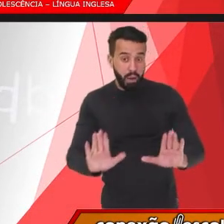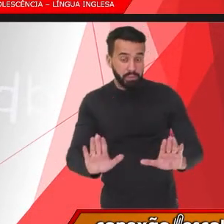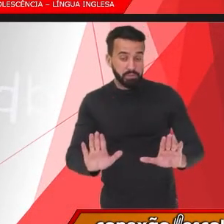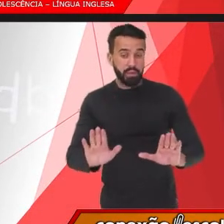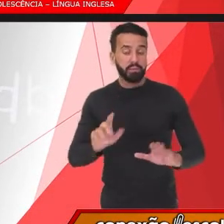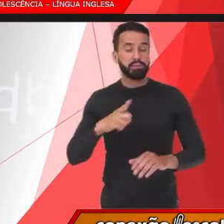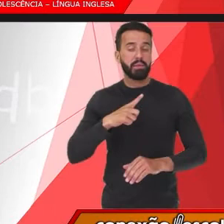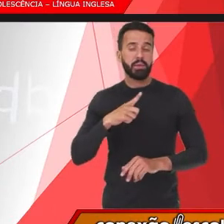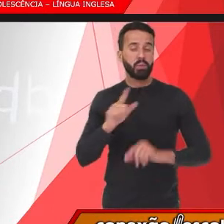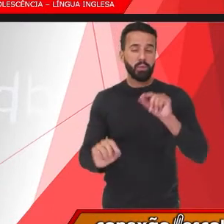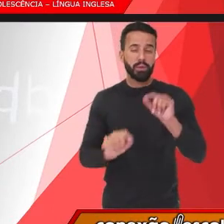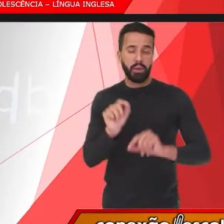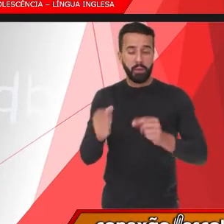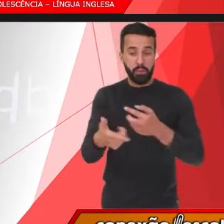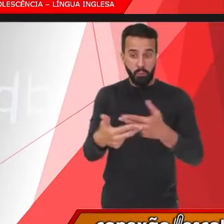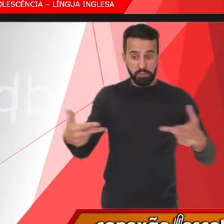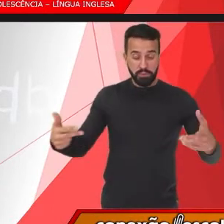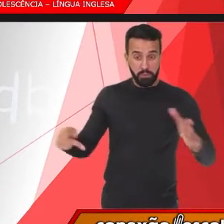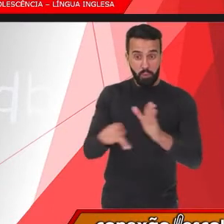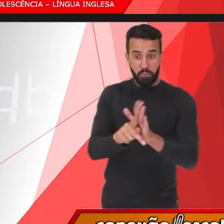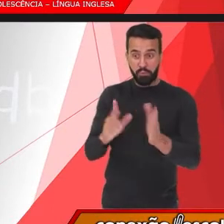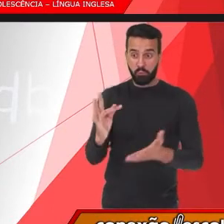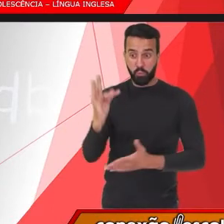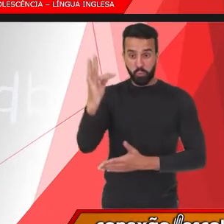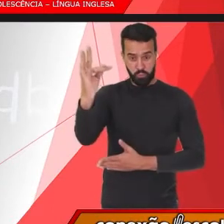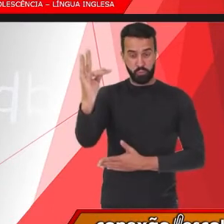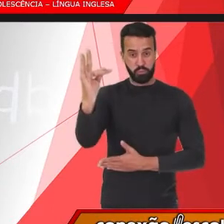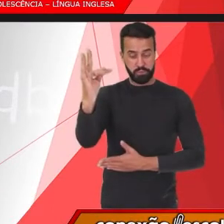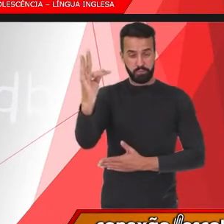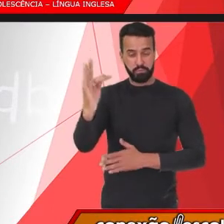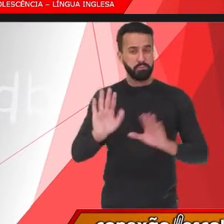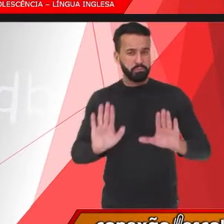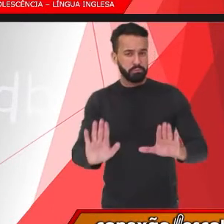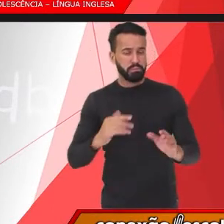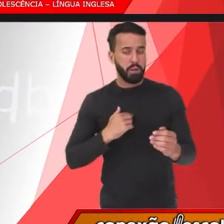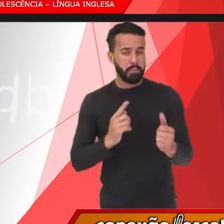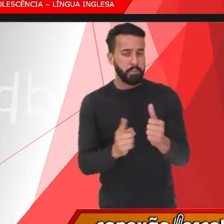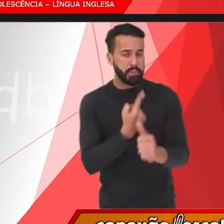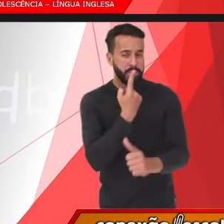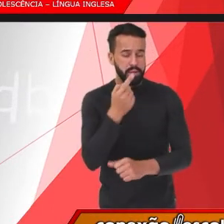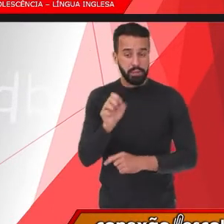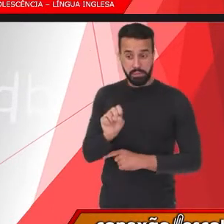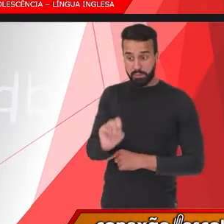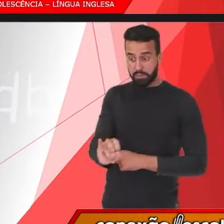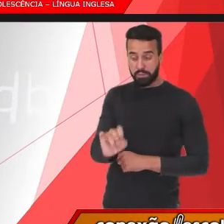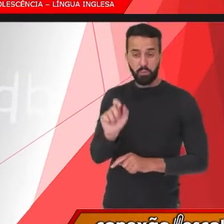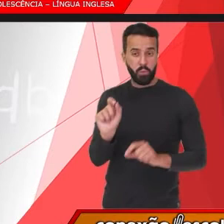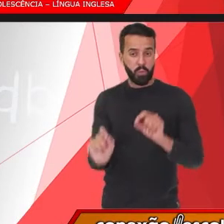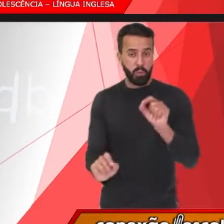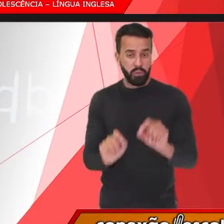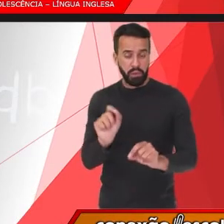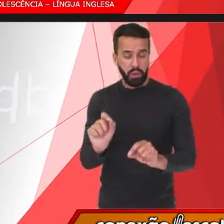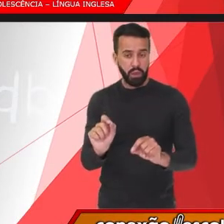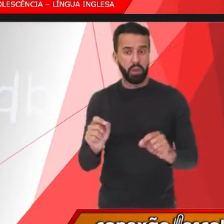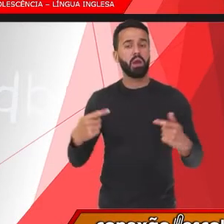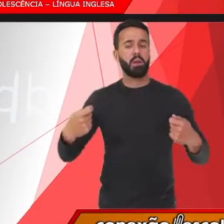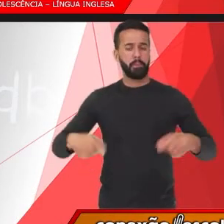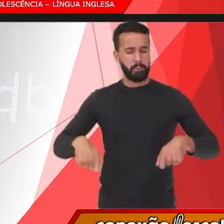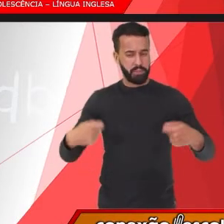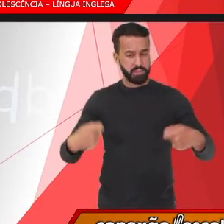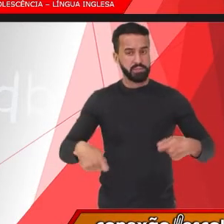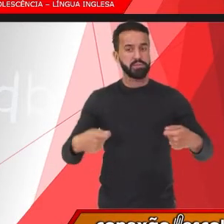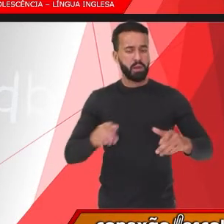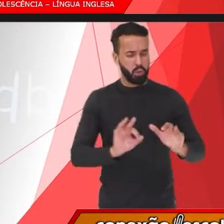coisas do futuro, são auxiliares de futuro. E nessa primeira condicional, a gente precisa elaborar a frase